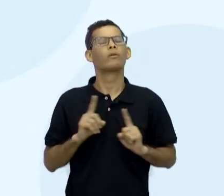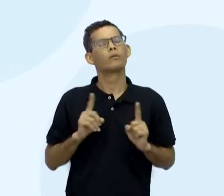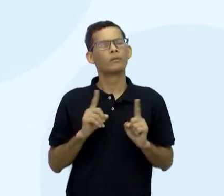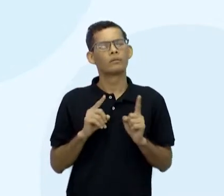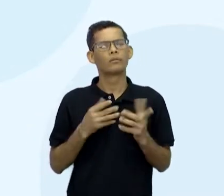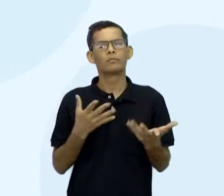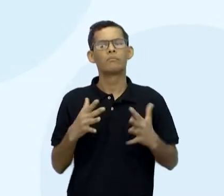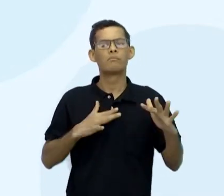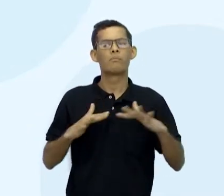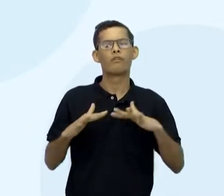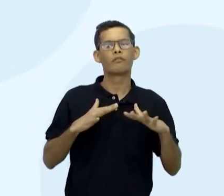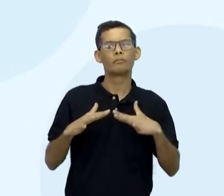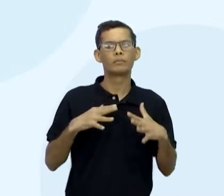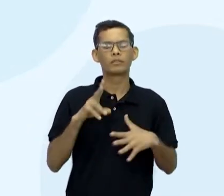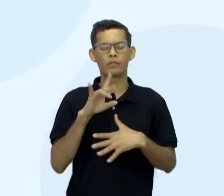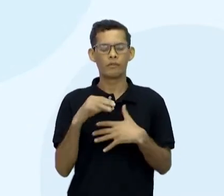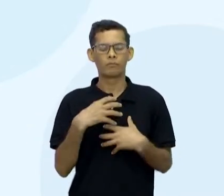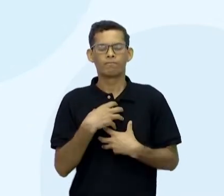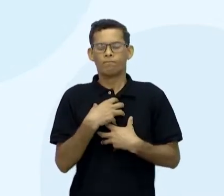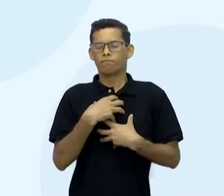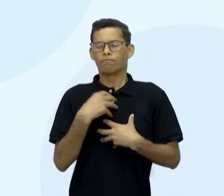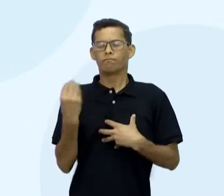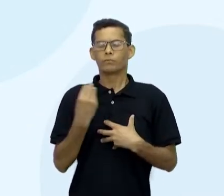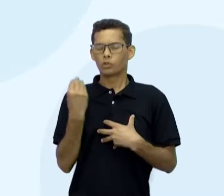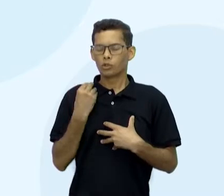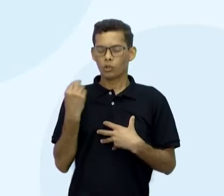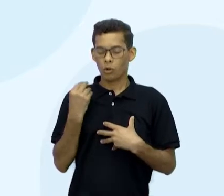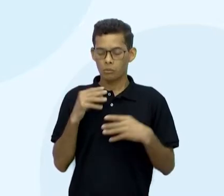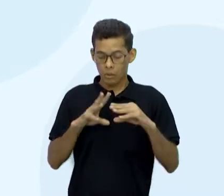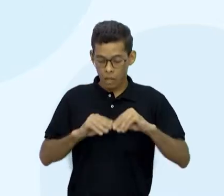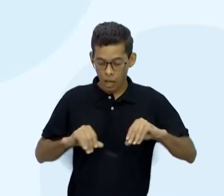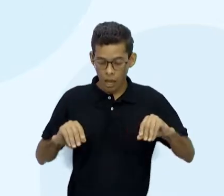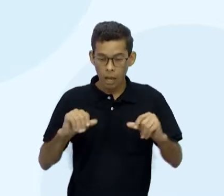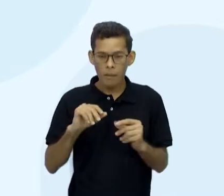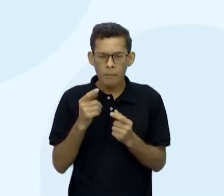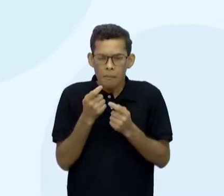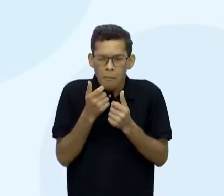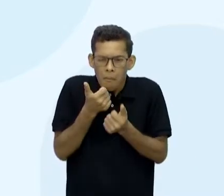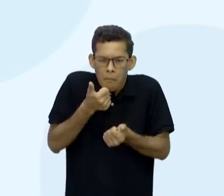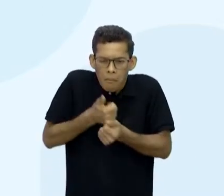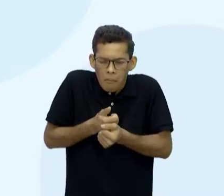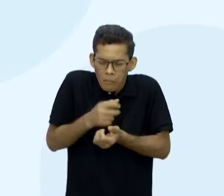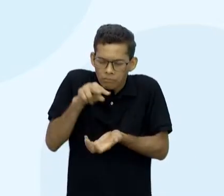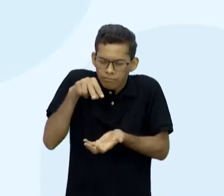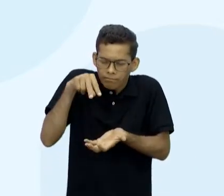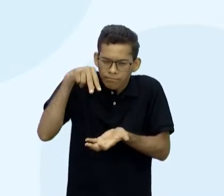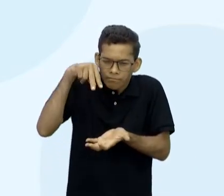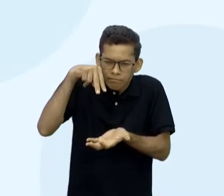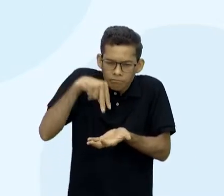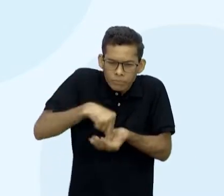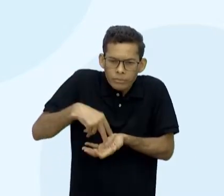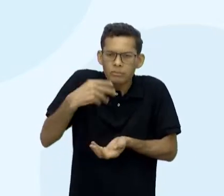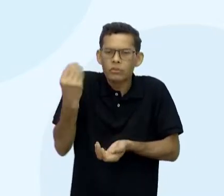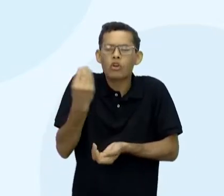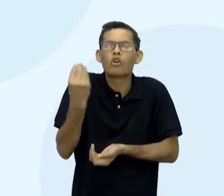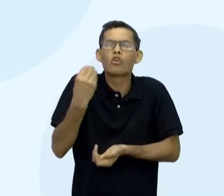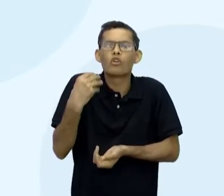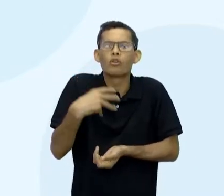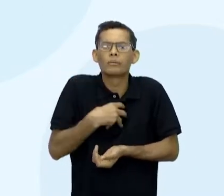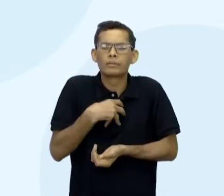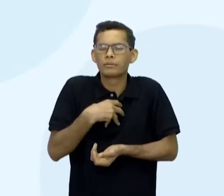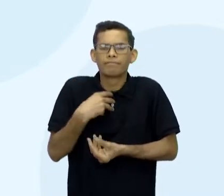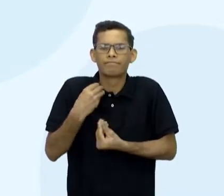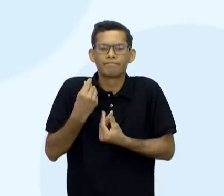vai sentir quando estiver caindo no centro da Terra? Essa é a pergunta. Aí a pergunta é, aí a questão é